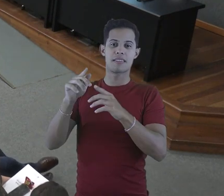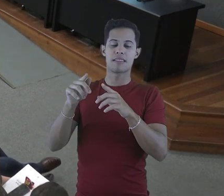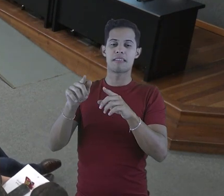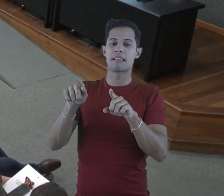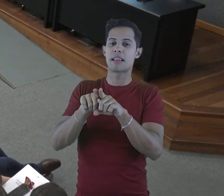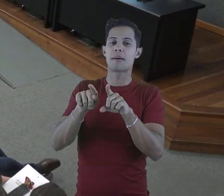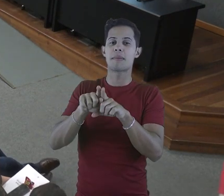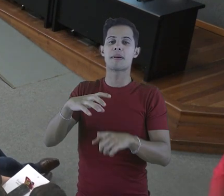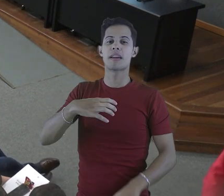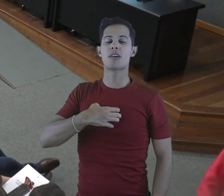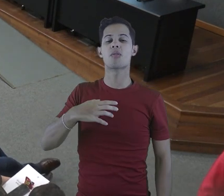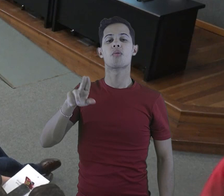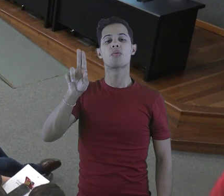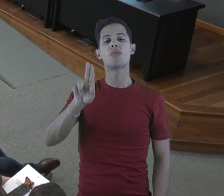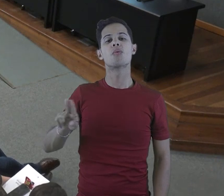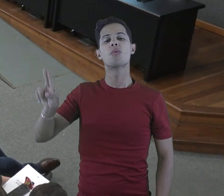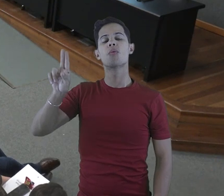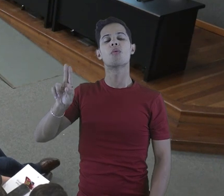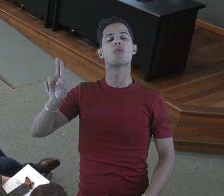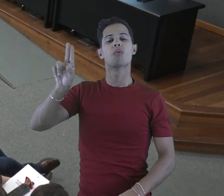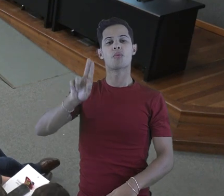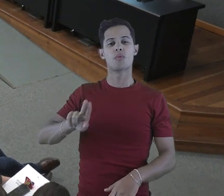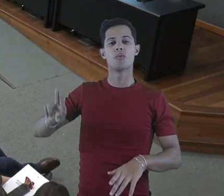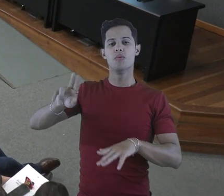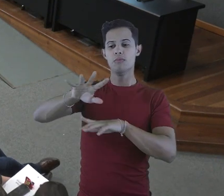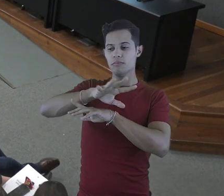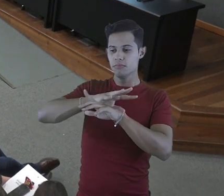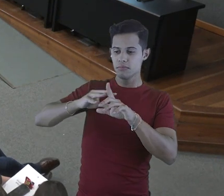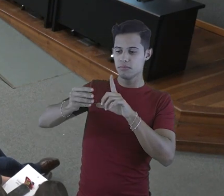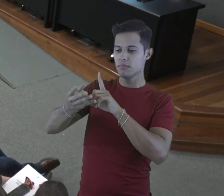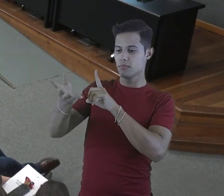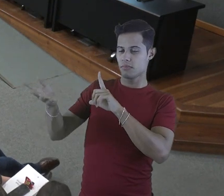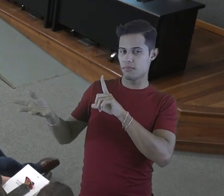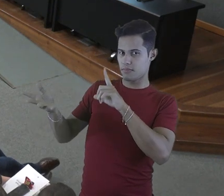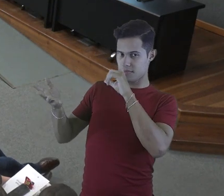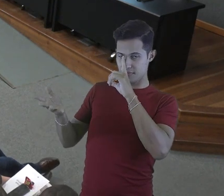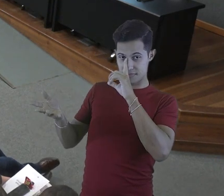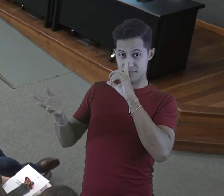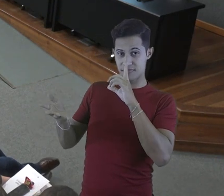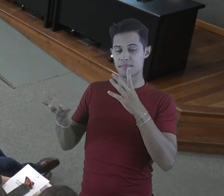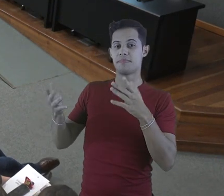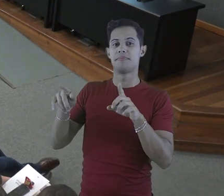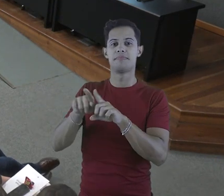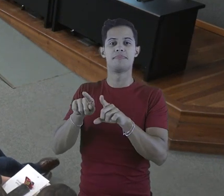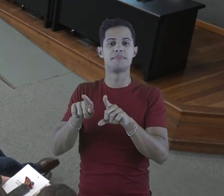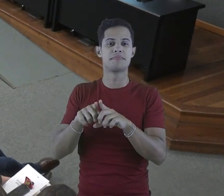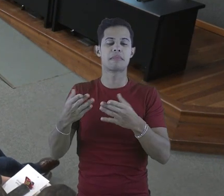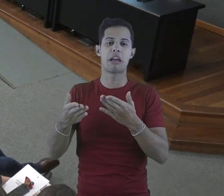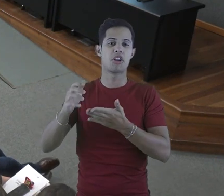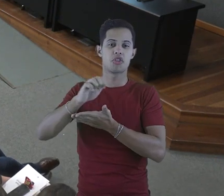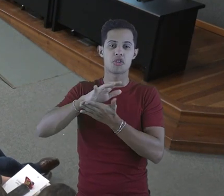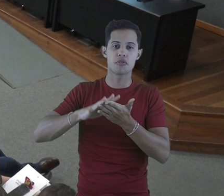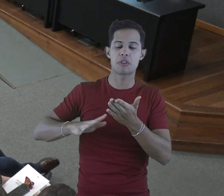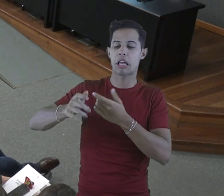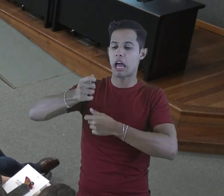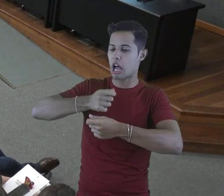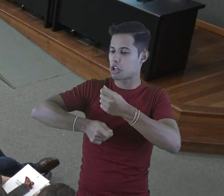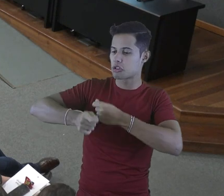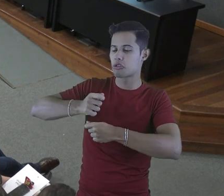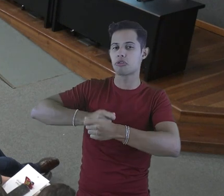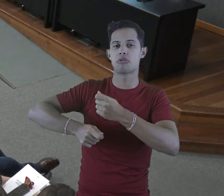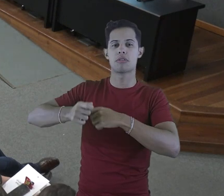compartilhamento para o uso compartilhado com vistas a execução de políticas públicas a prestação de serviços públicos a